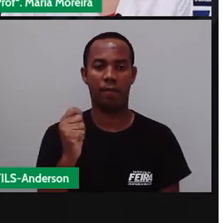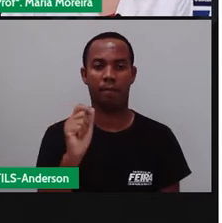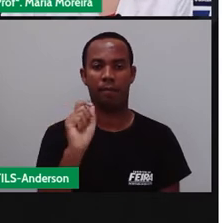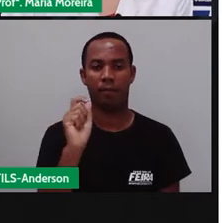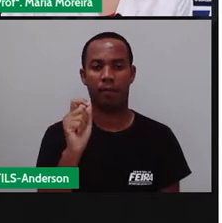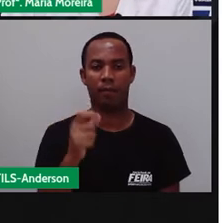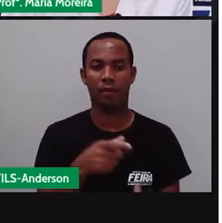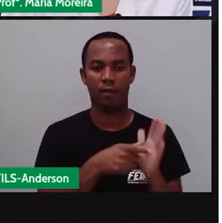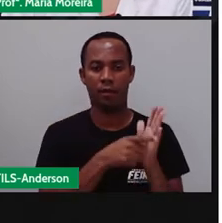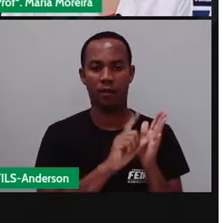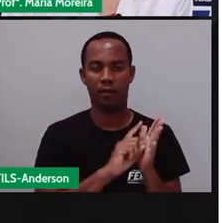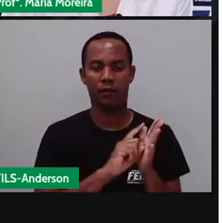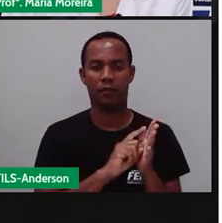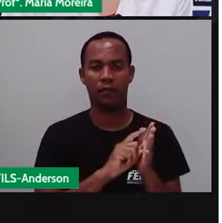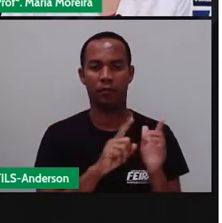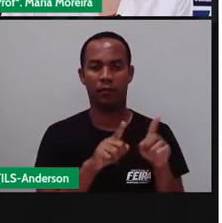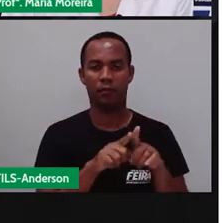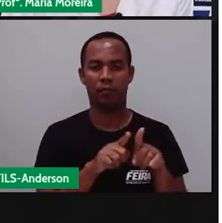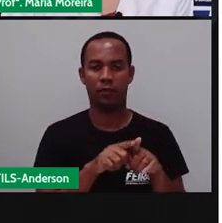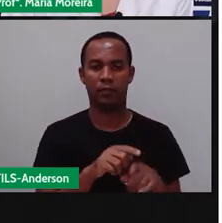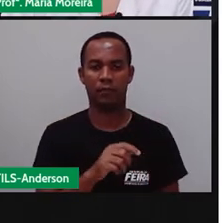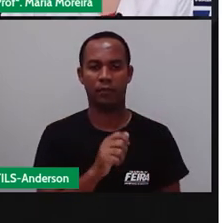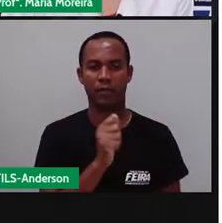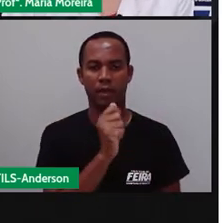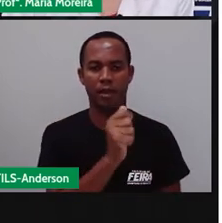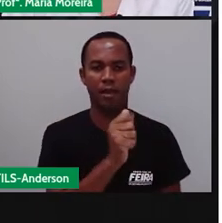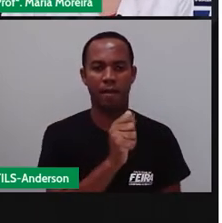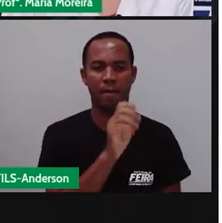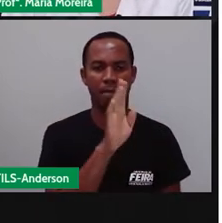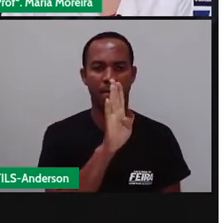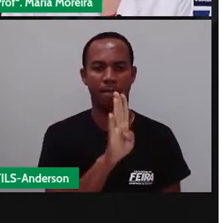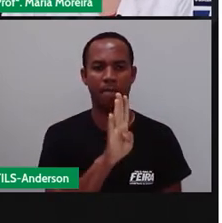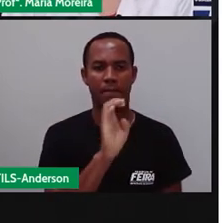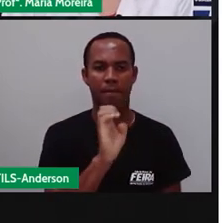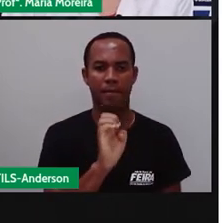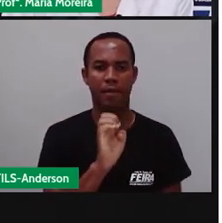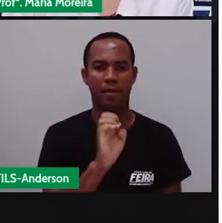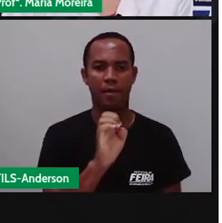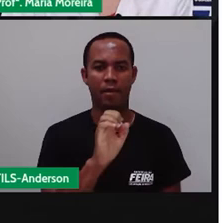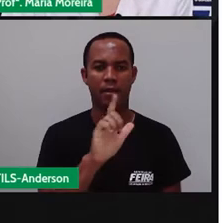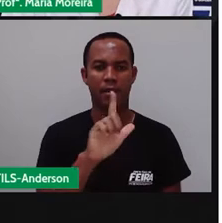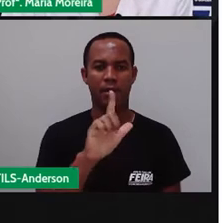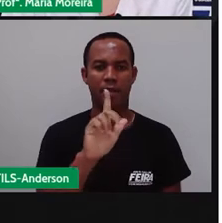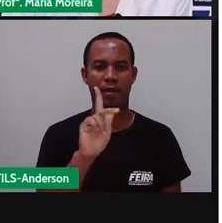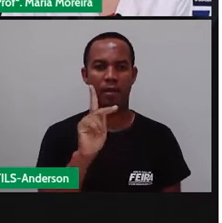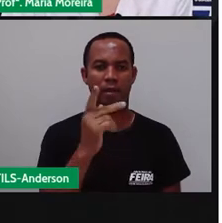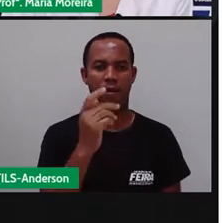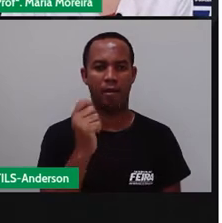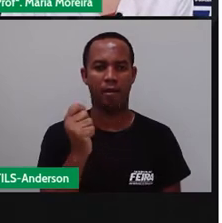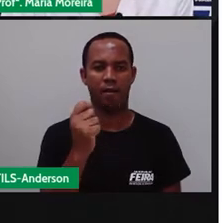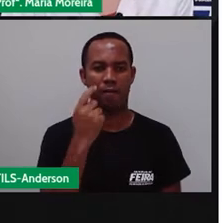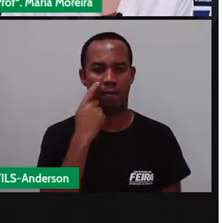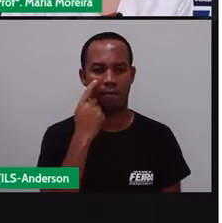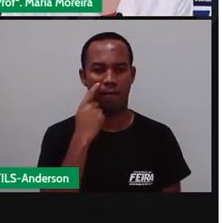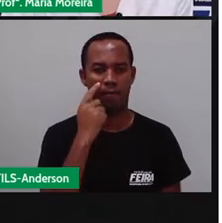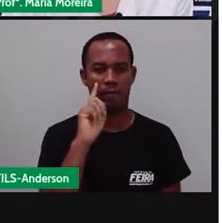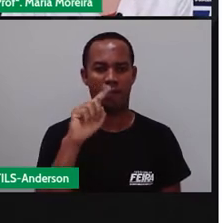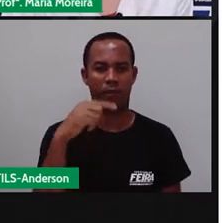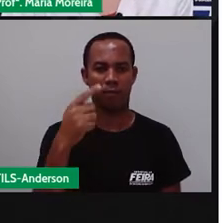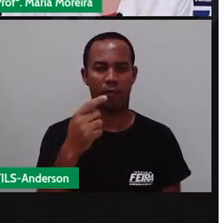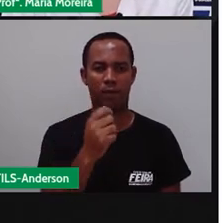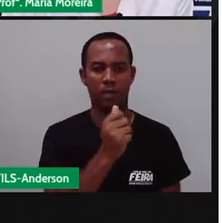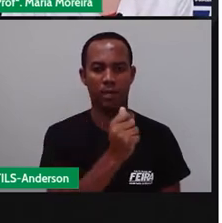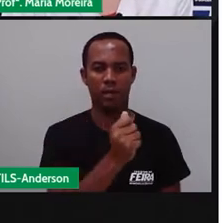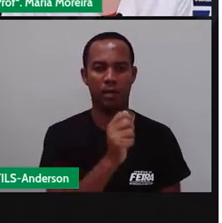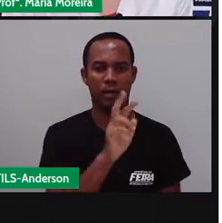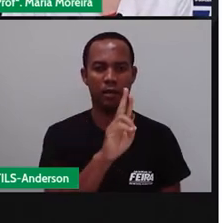Por que camelo? Ó, na ordem alfabética. A, B, tem algum animal com B? Não. E vem para quem? C. Depois tem quem?